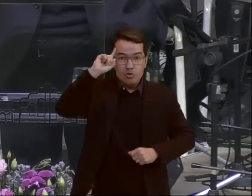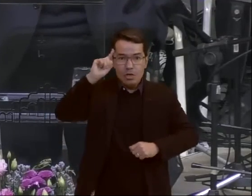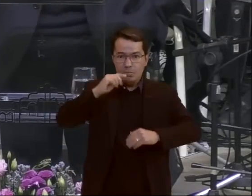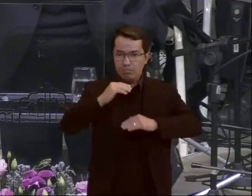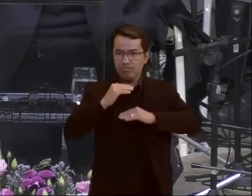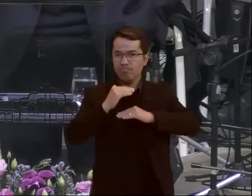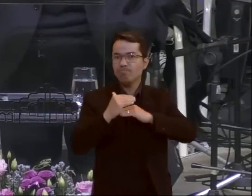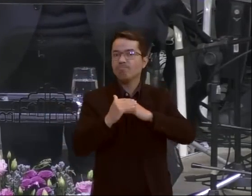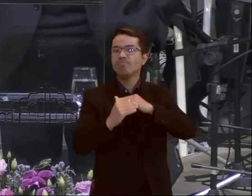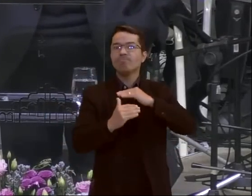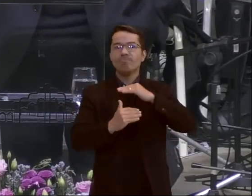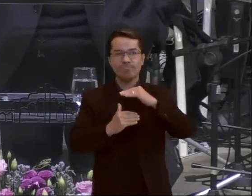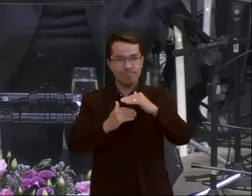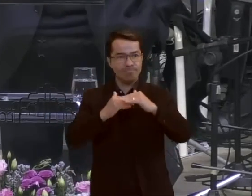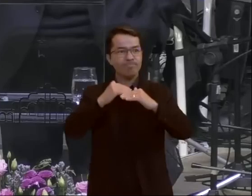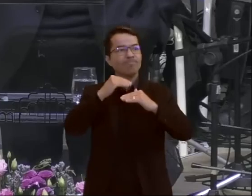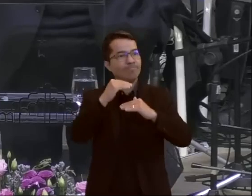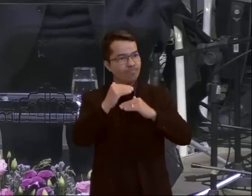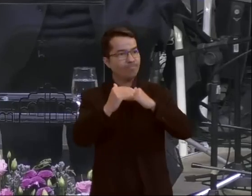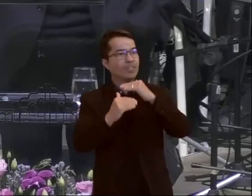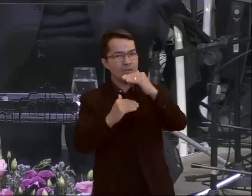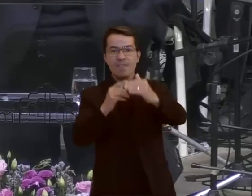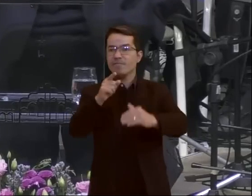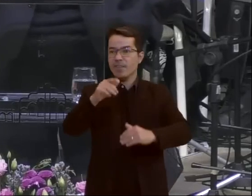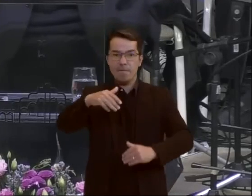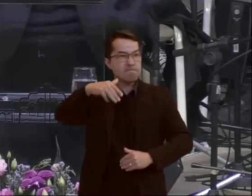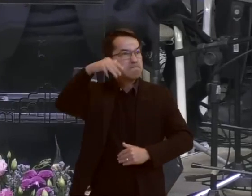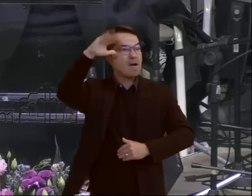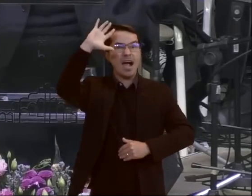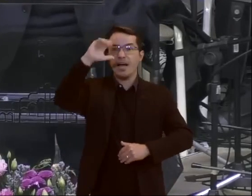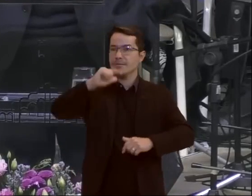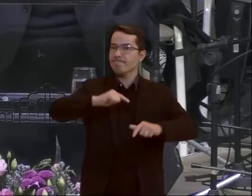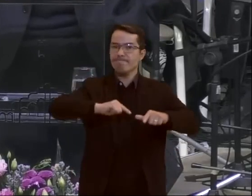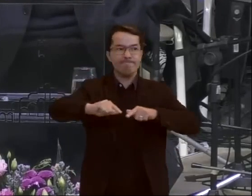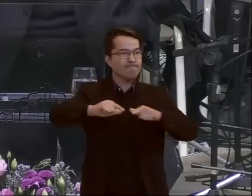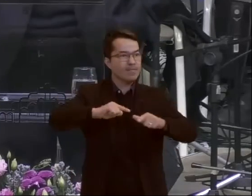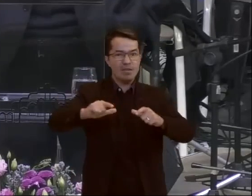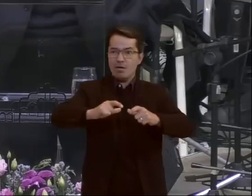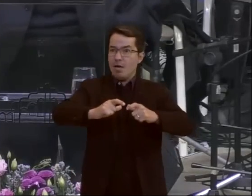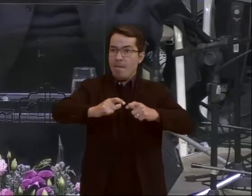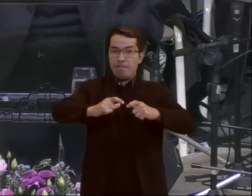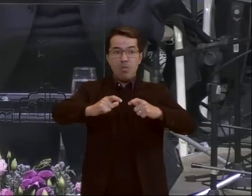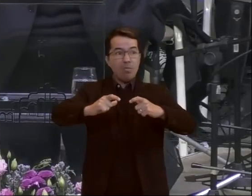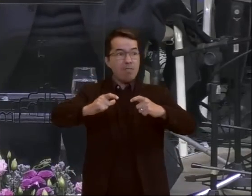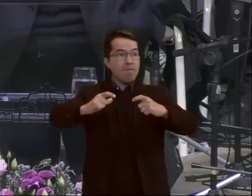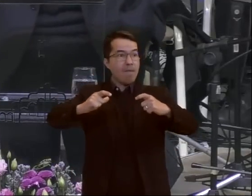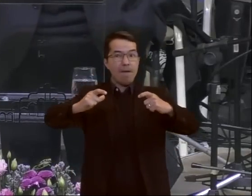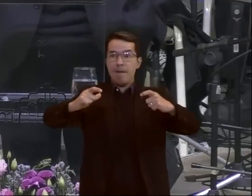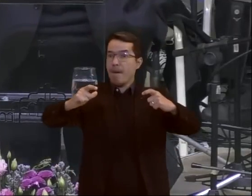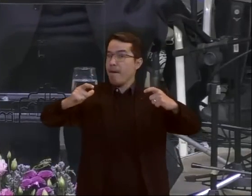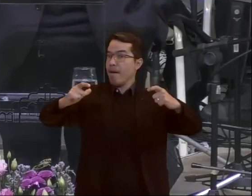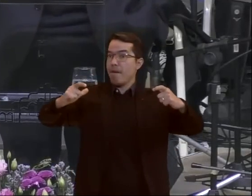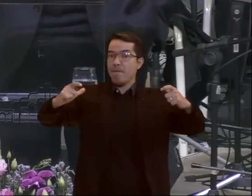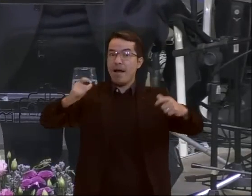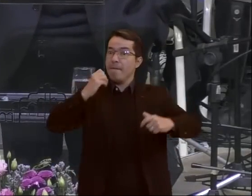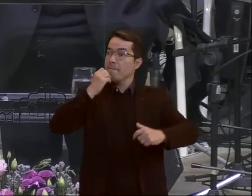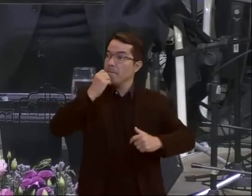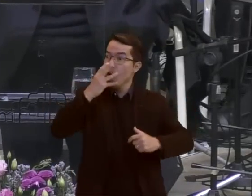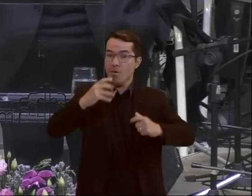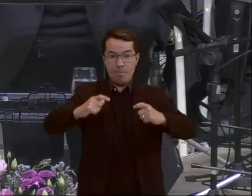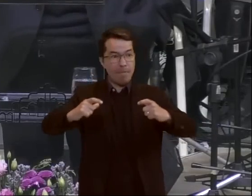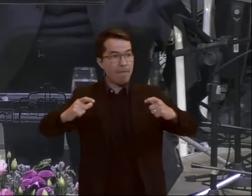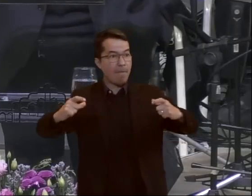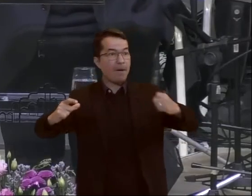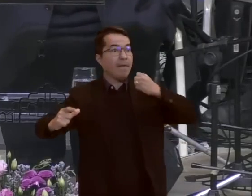serão cada vez mais ativos e produzirão muita coisa boa como